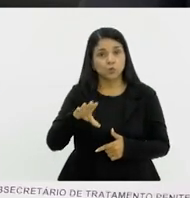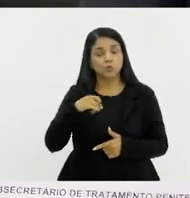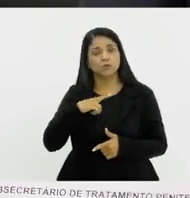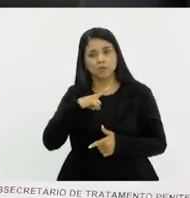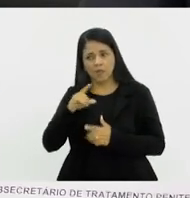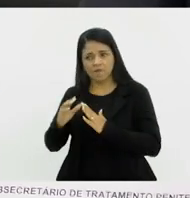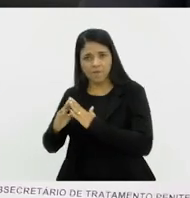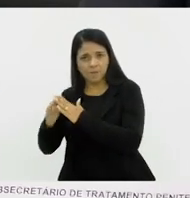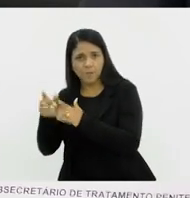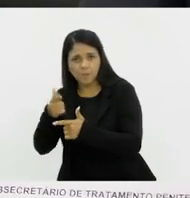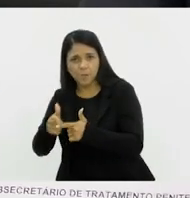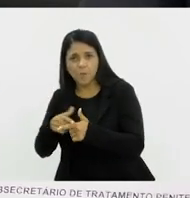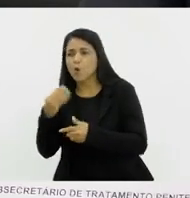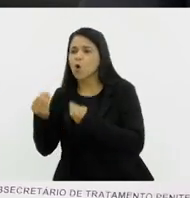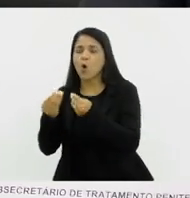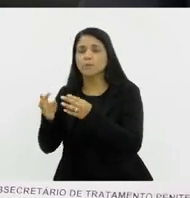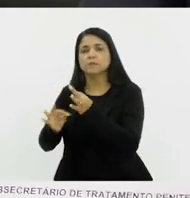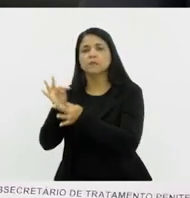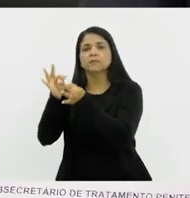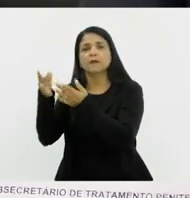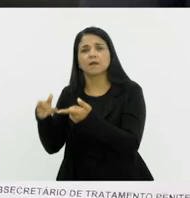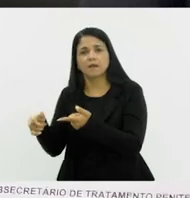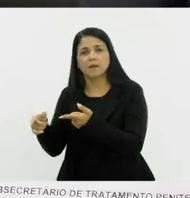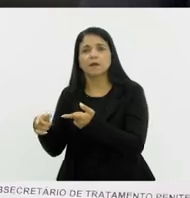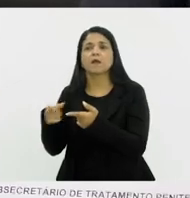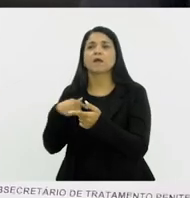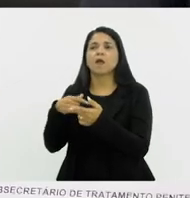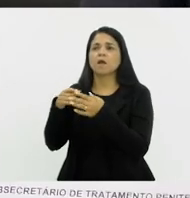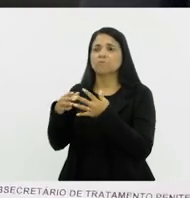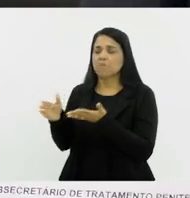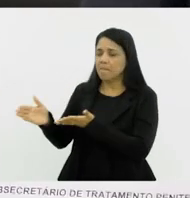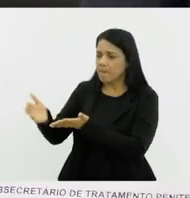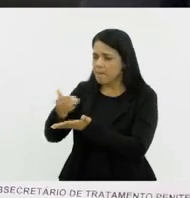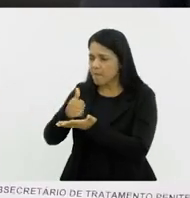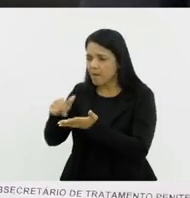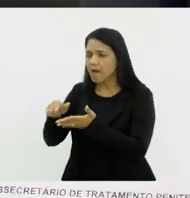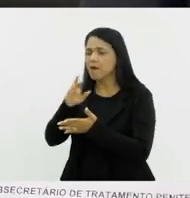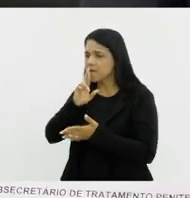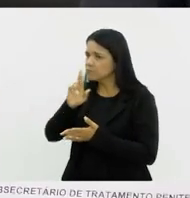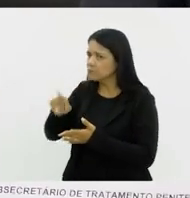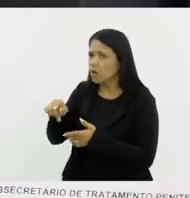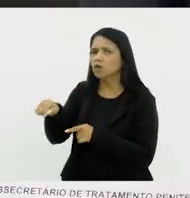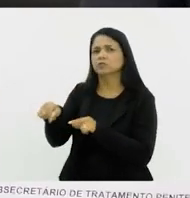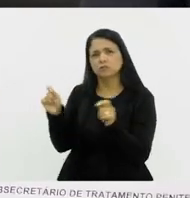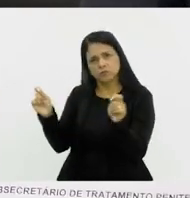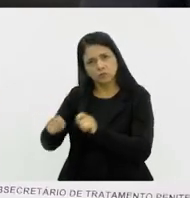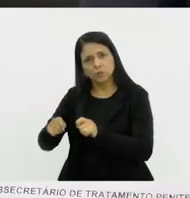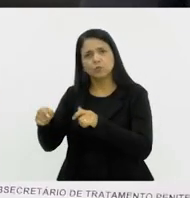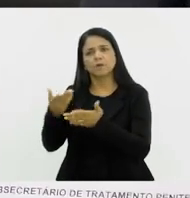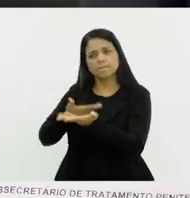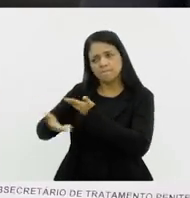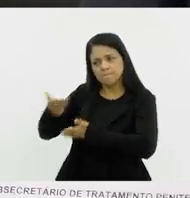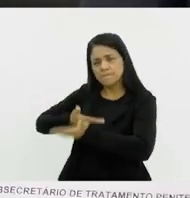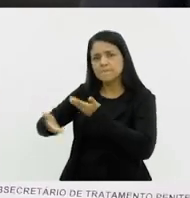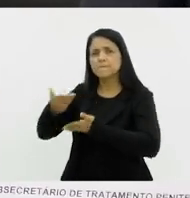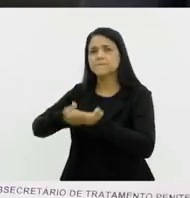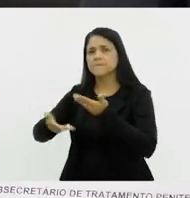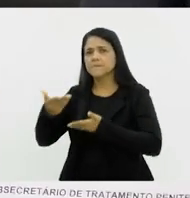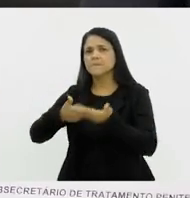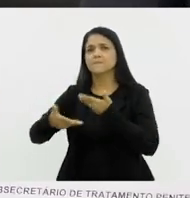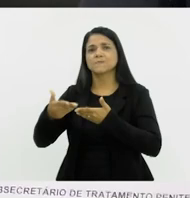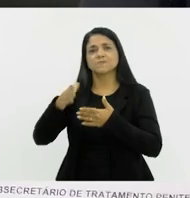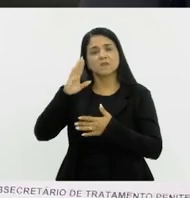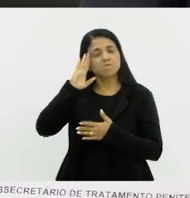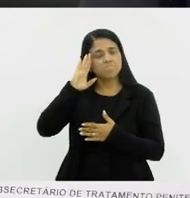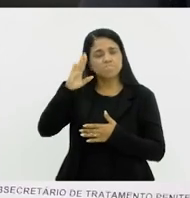problema. Como é que eu posso tratar isso? Eu pego o retorno, mando para eles lá de novo, a gente tenta manter uma interlocução, que essa é a